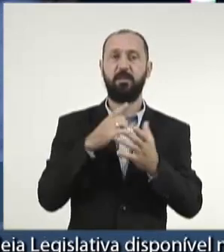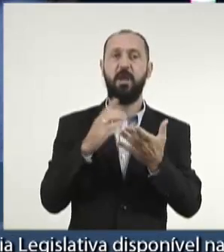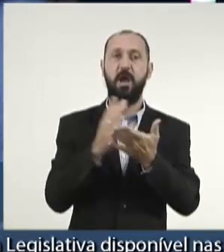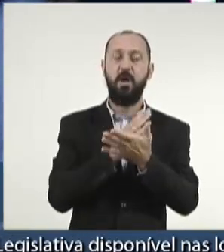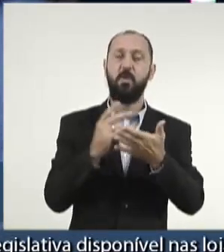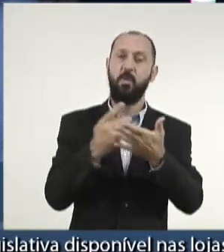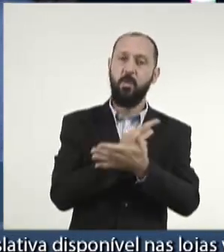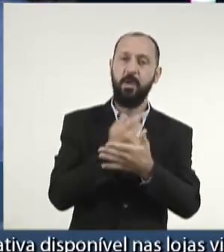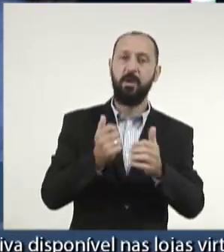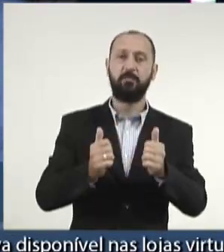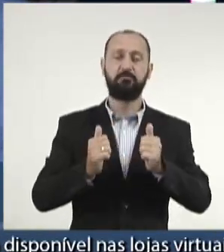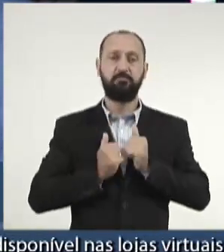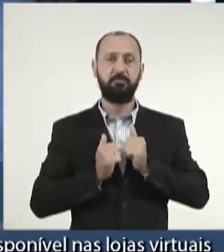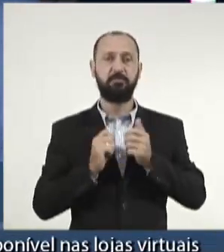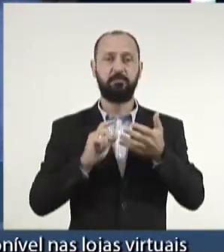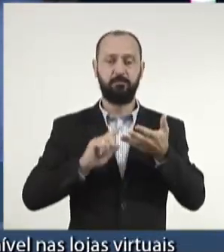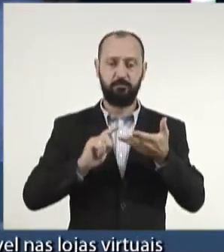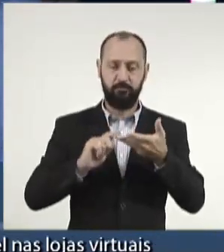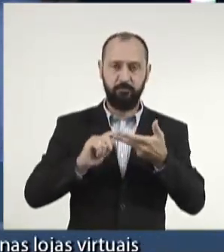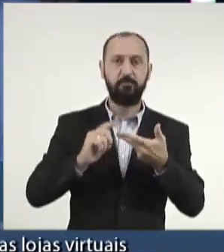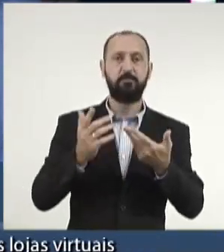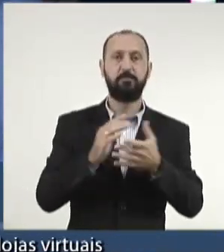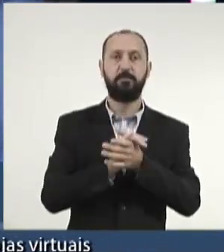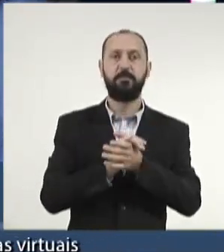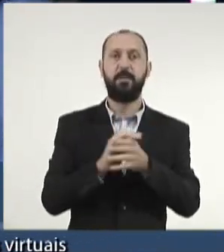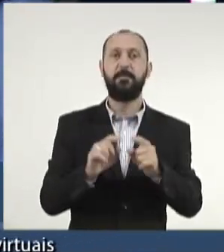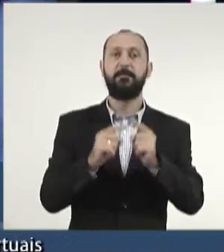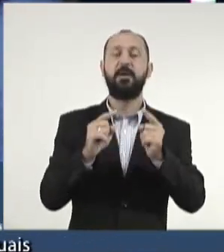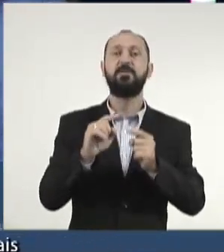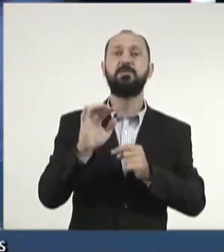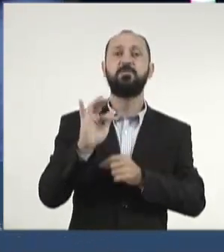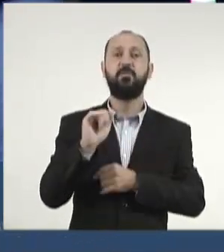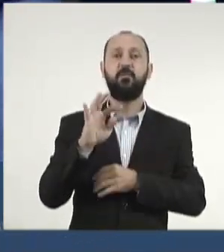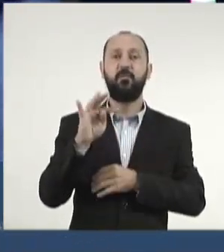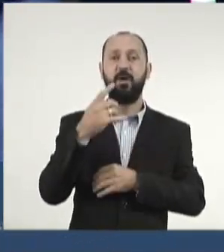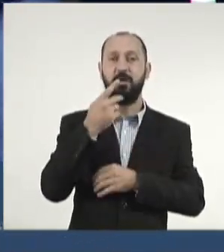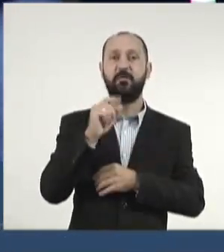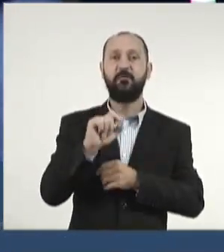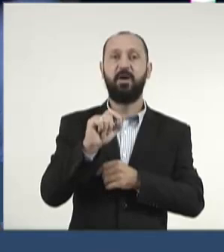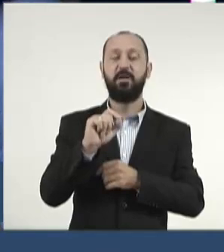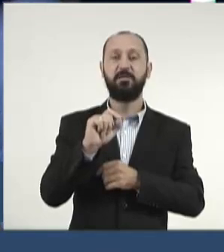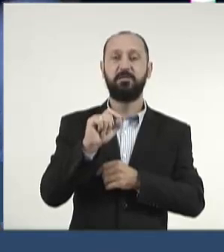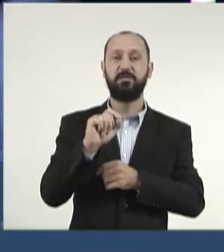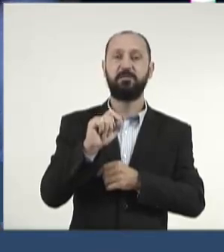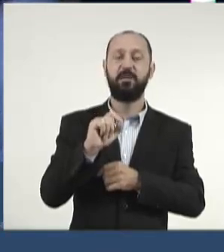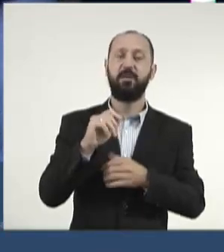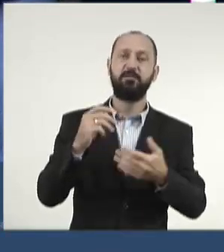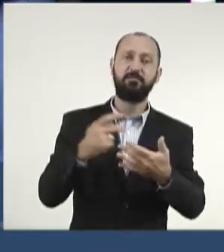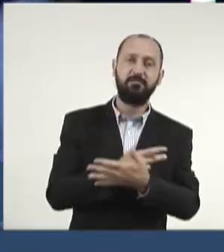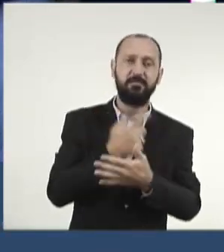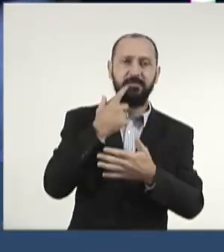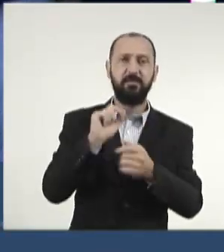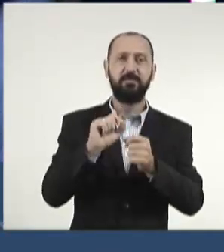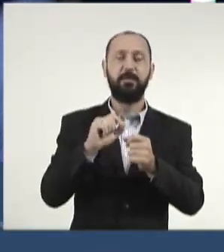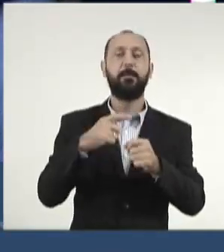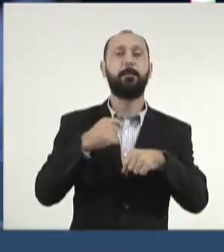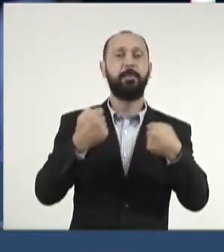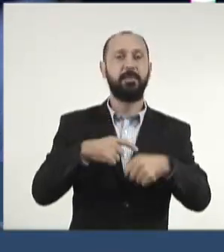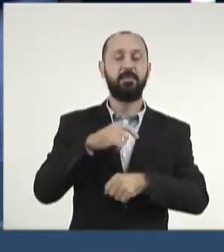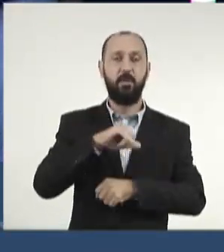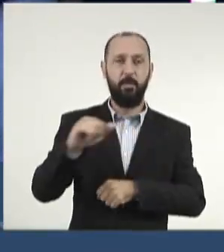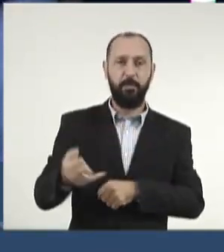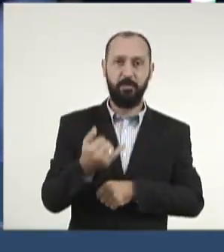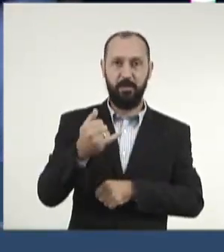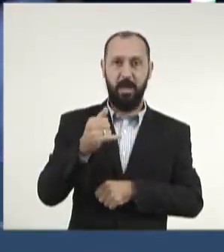erro, negligência, pode ter um monte de coisa, mas um fato é que Vossa Excelência fala de uma tragédia, e nós temos que dar a oportunidade